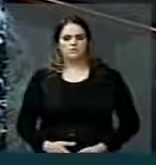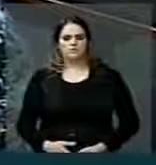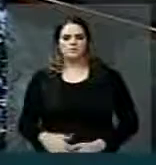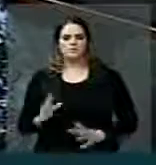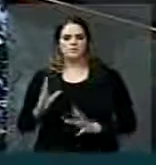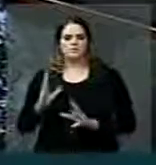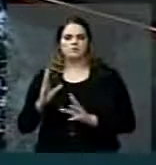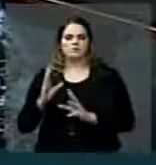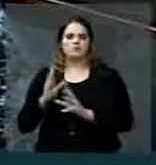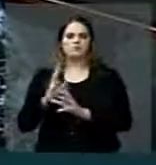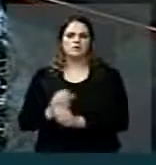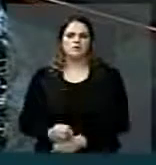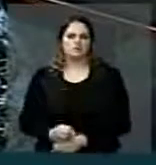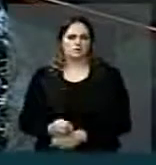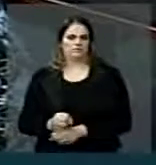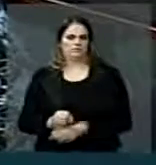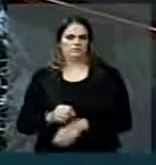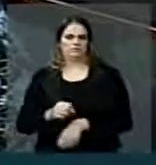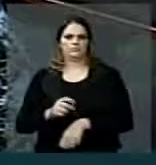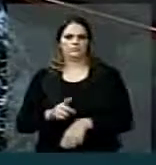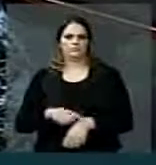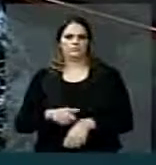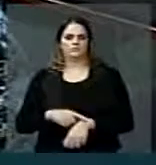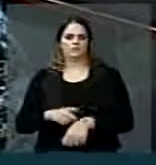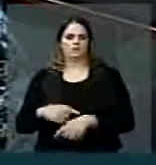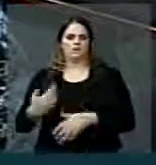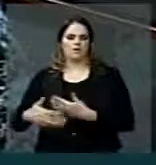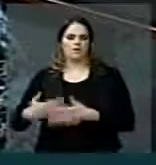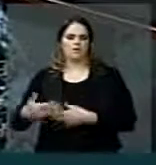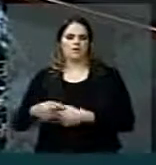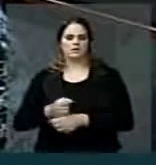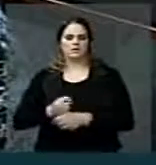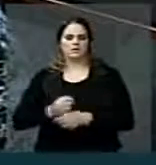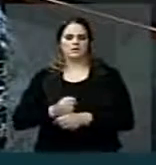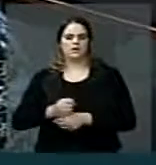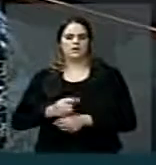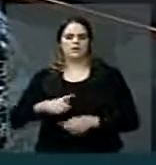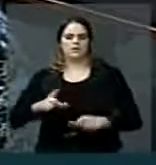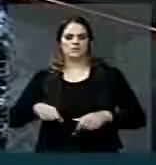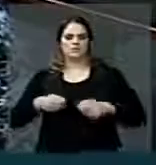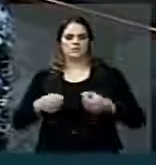acumulando ao longo desses anos e desse esforço